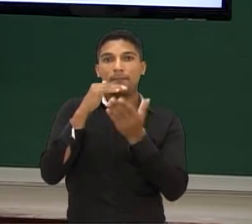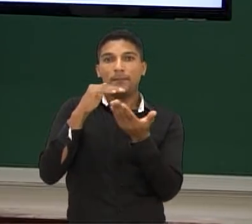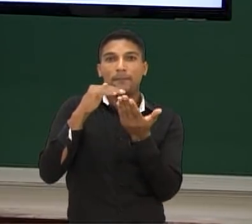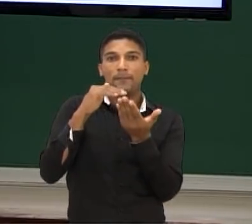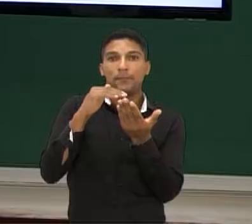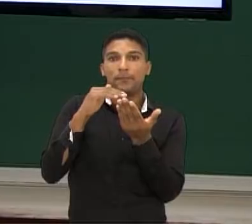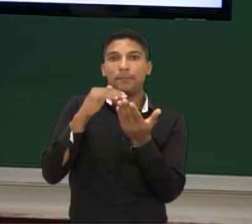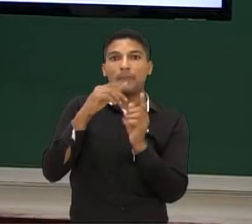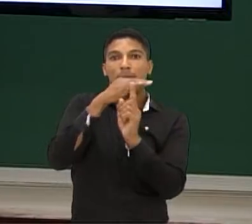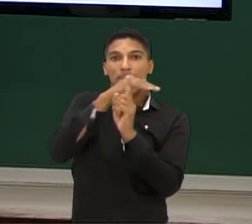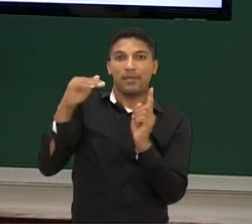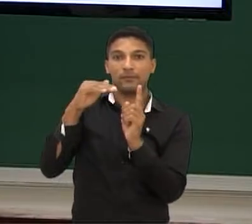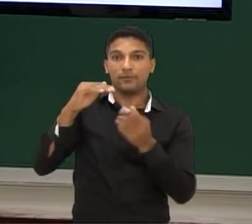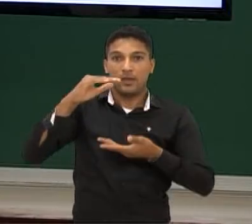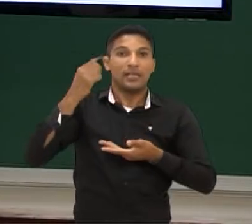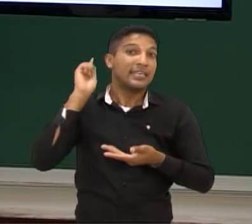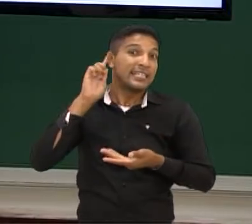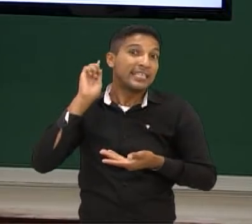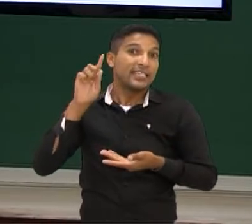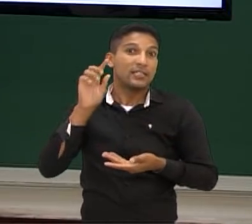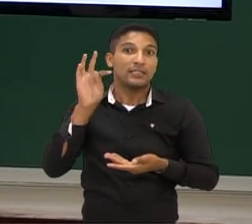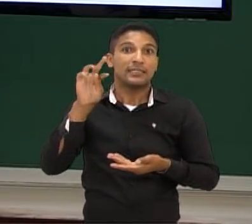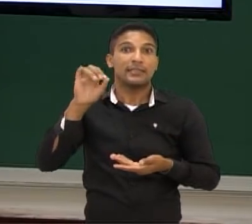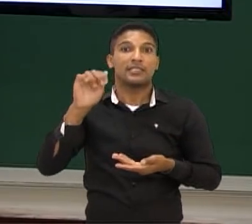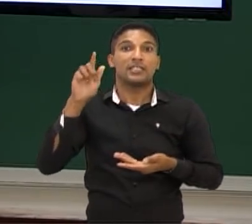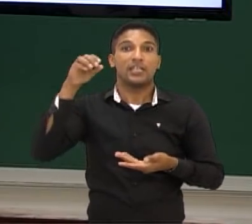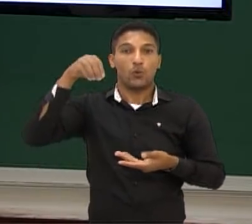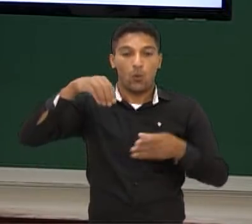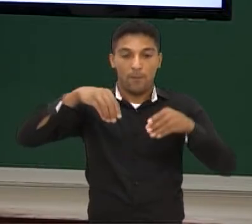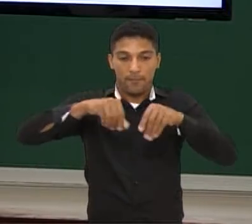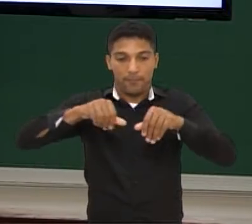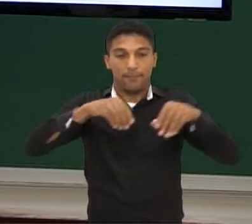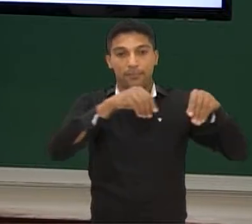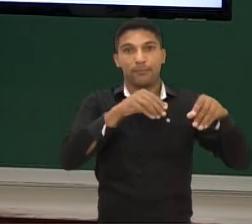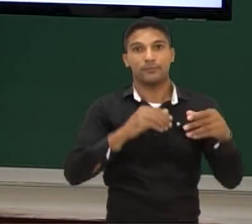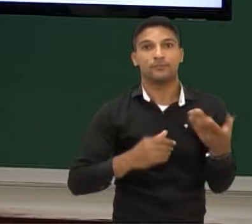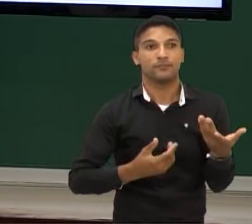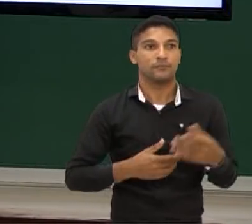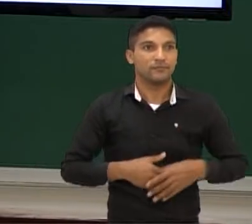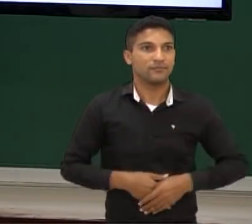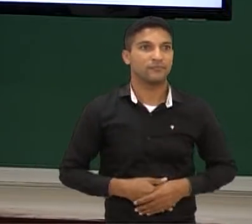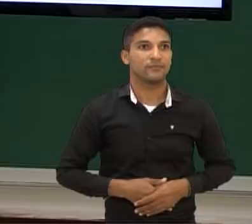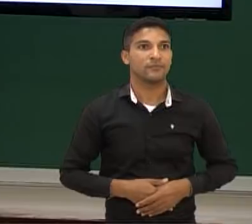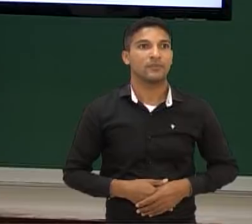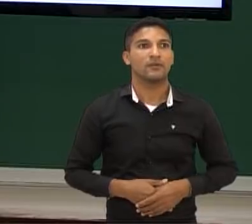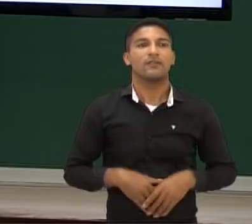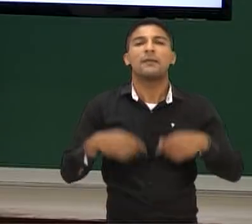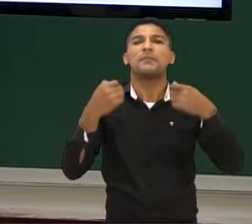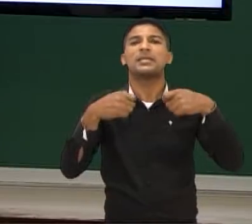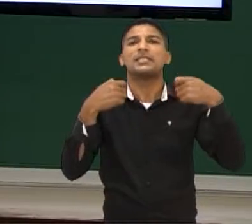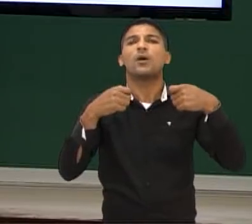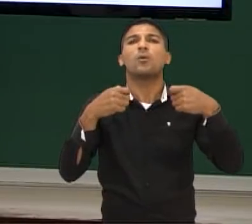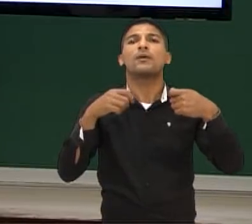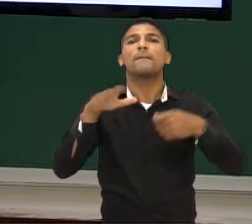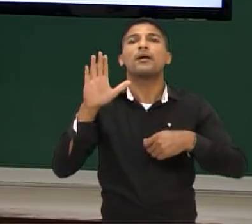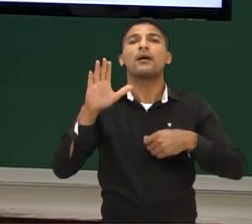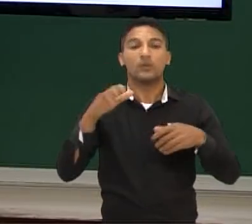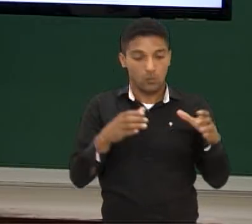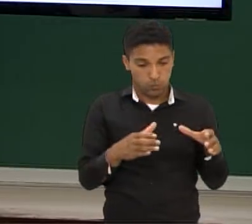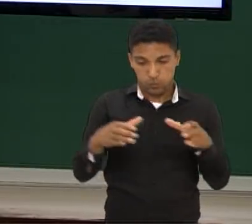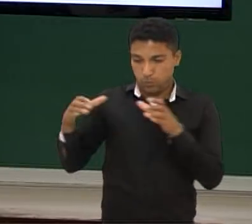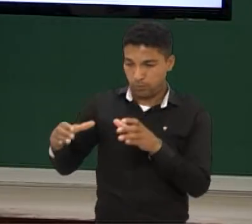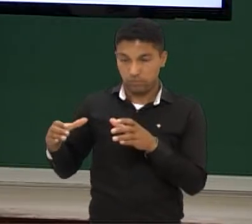professora colocou aqui. Então, 1 mais meio e também o que mais que ela precisava? 3/4